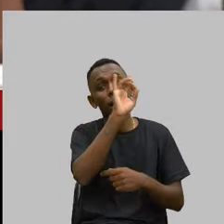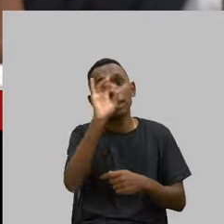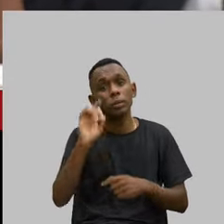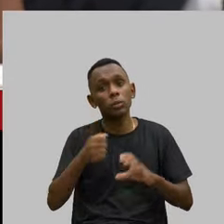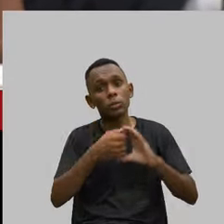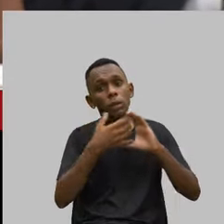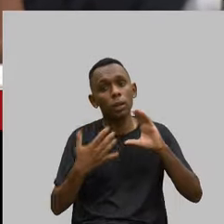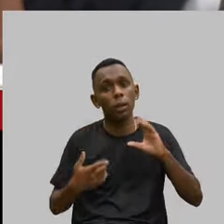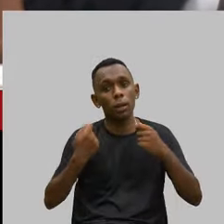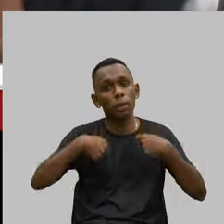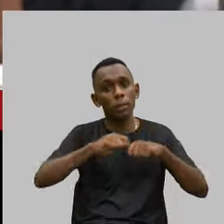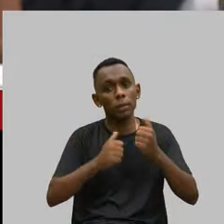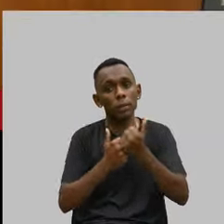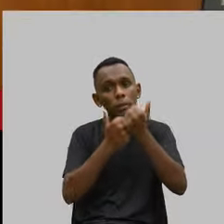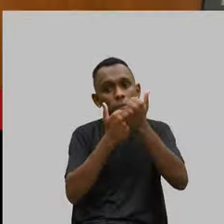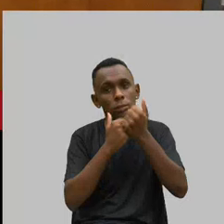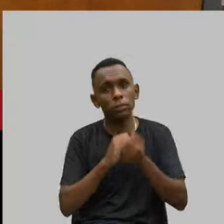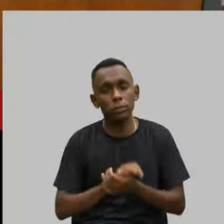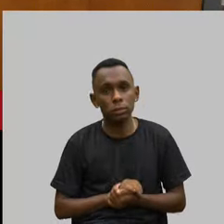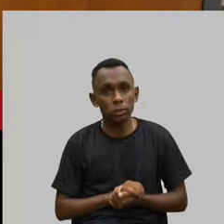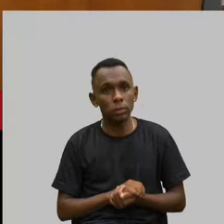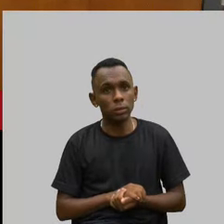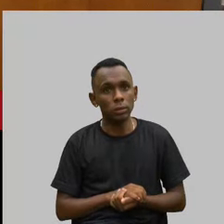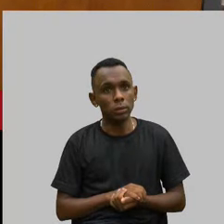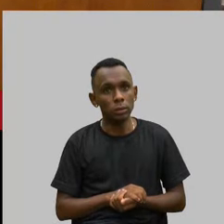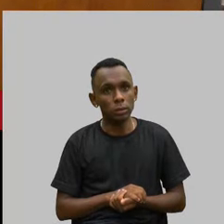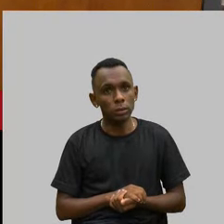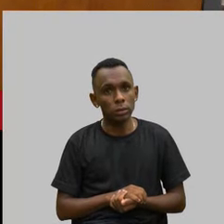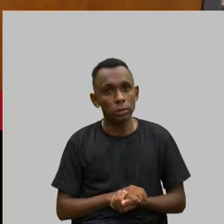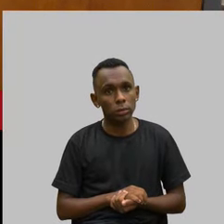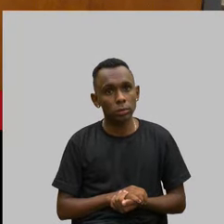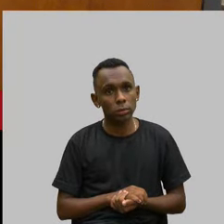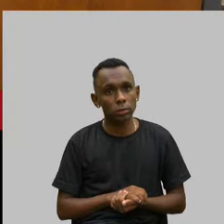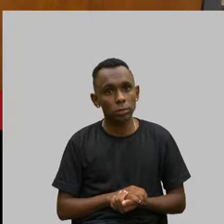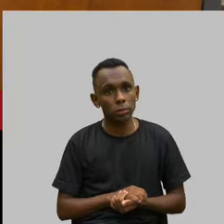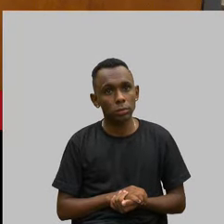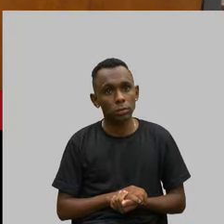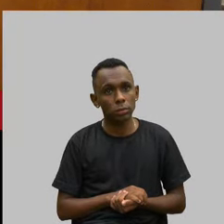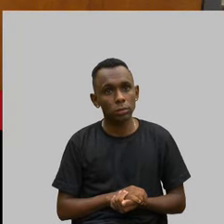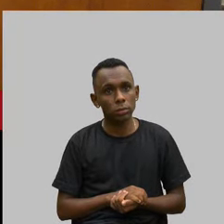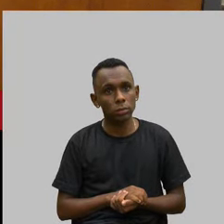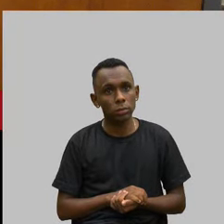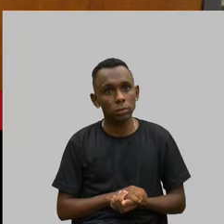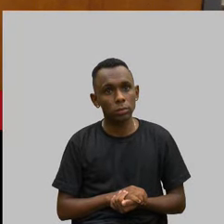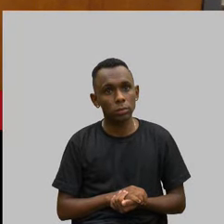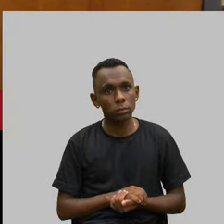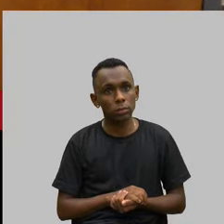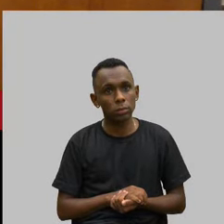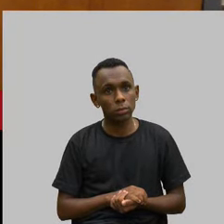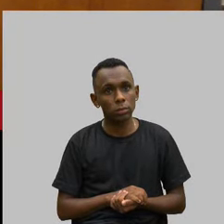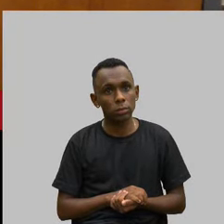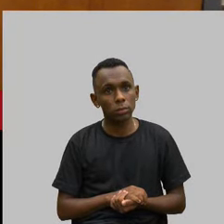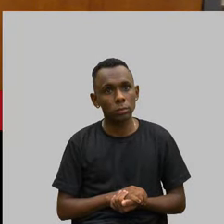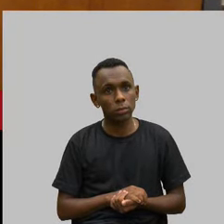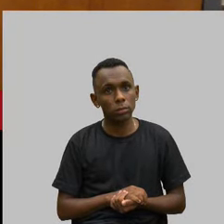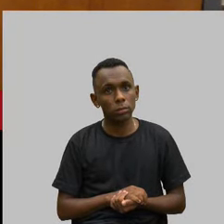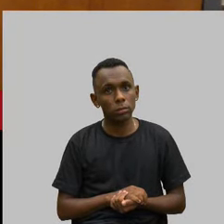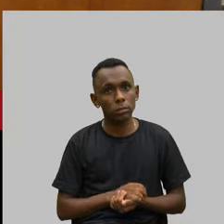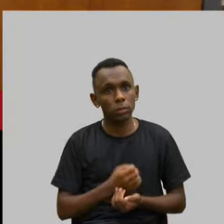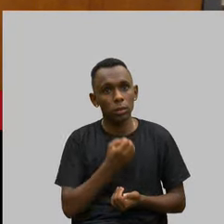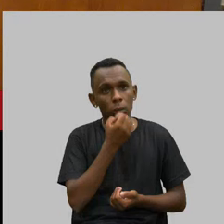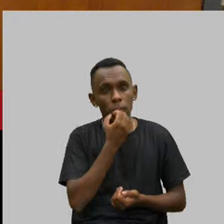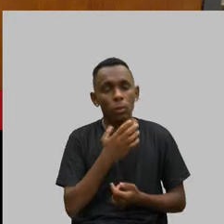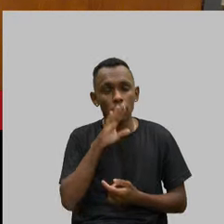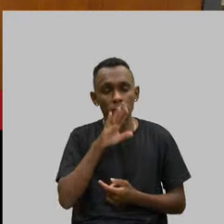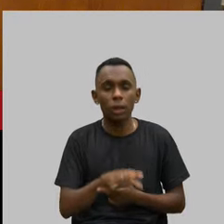atender é isso secretário Professor Cleiton Boa tarde obrigado aí pelas